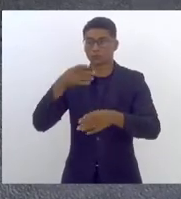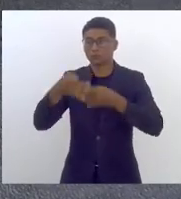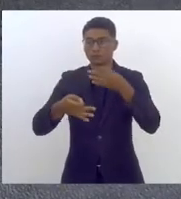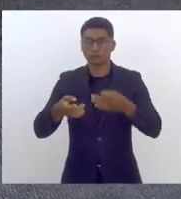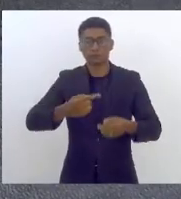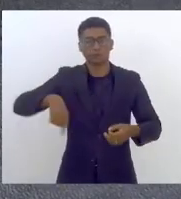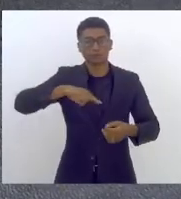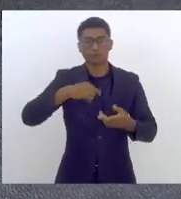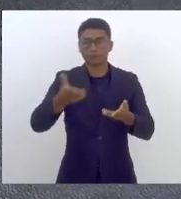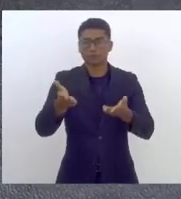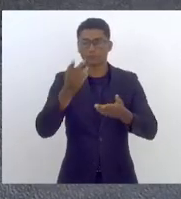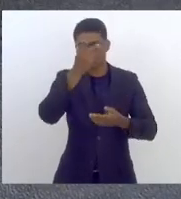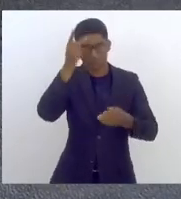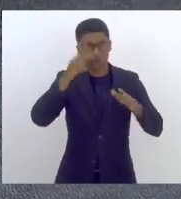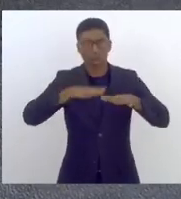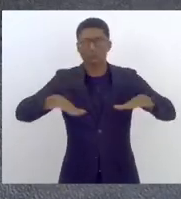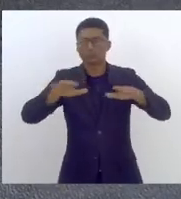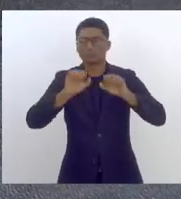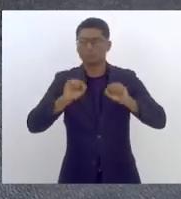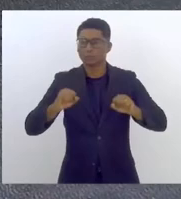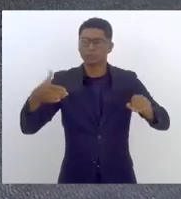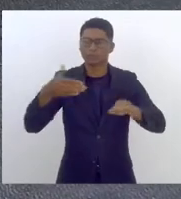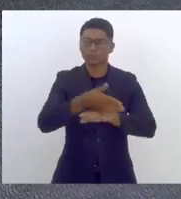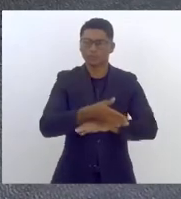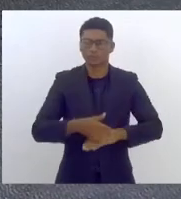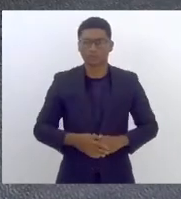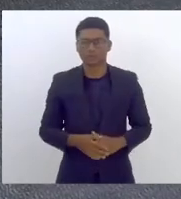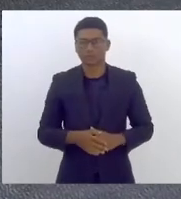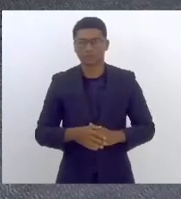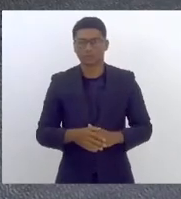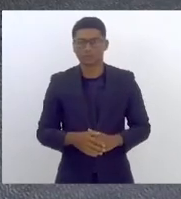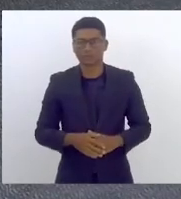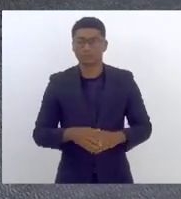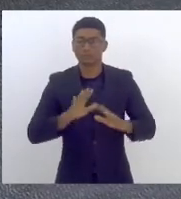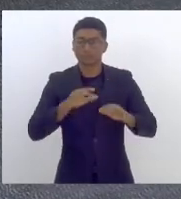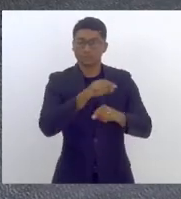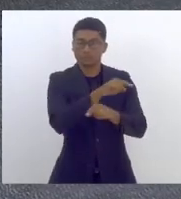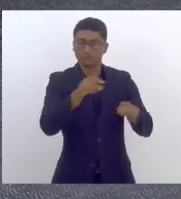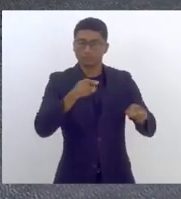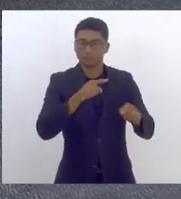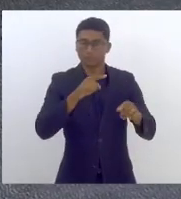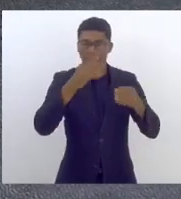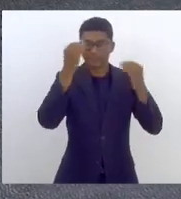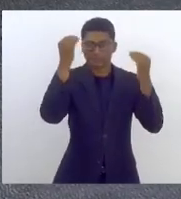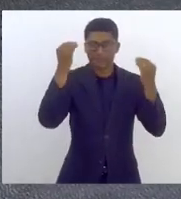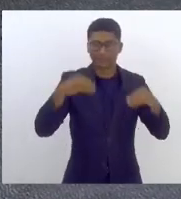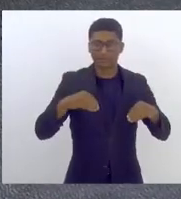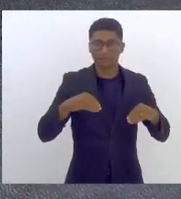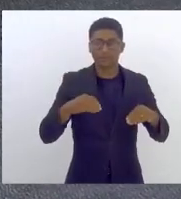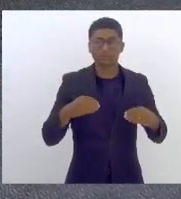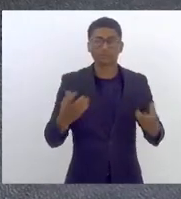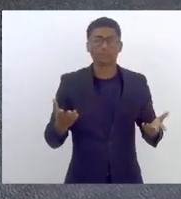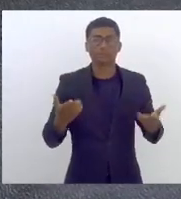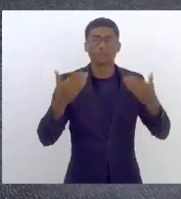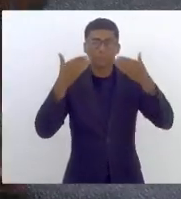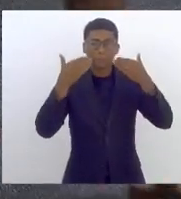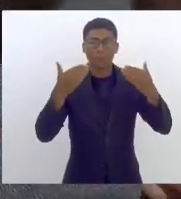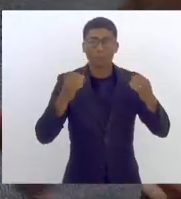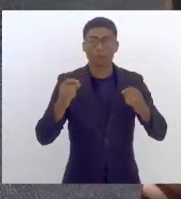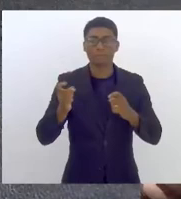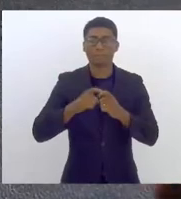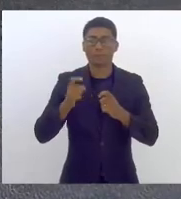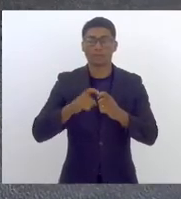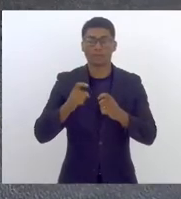todas as pessoas a participarem dessa consulta mas esse recuo já mostra que eles atacaram os próprios médicos